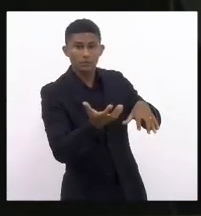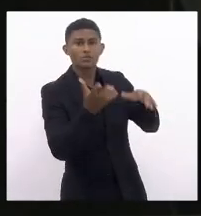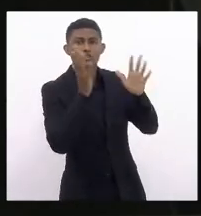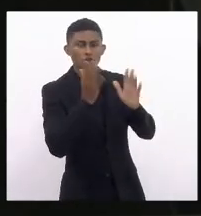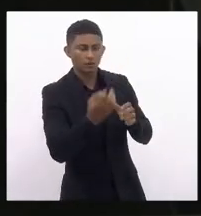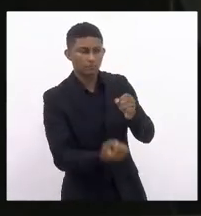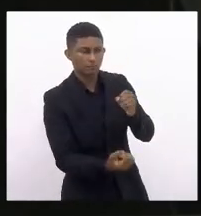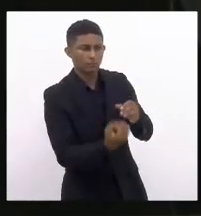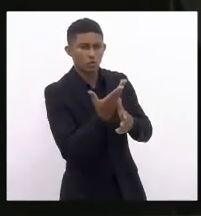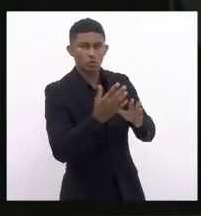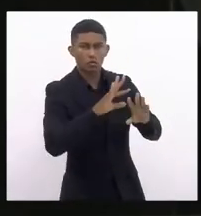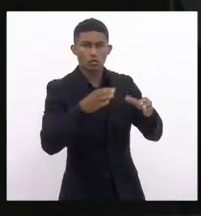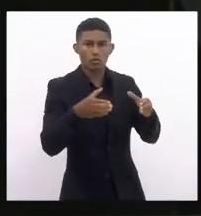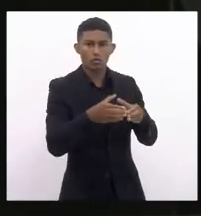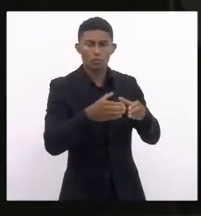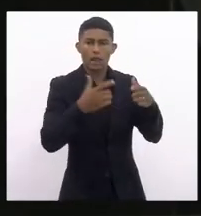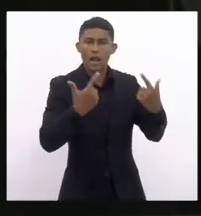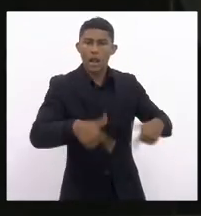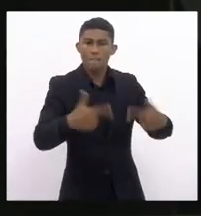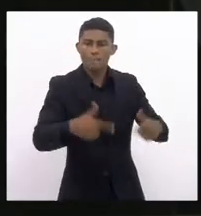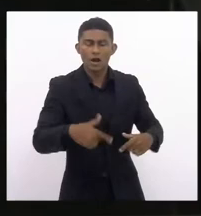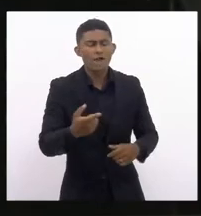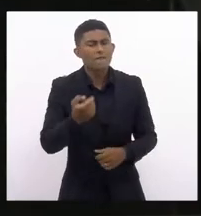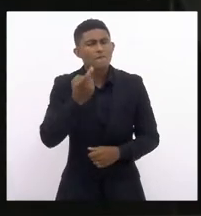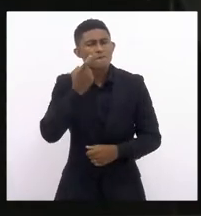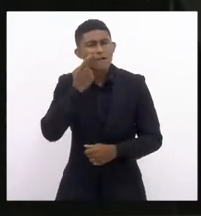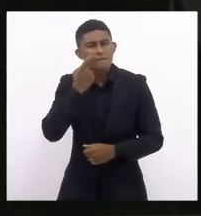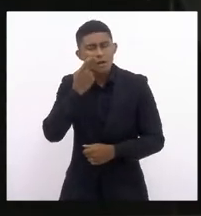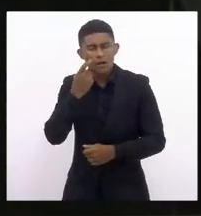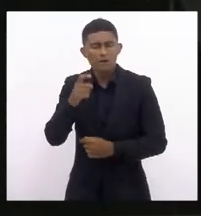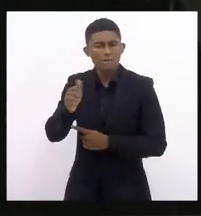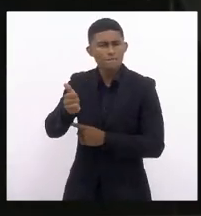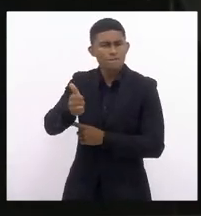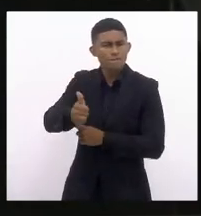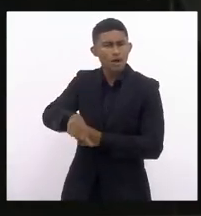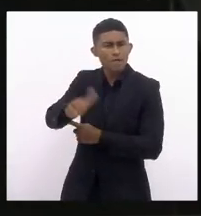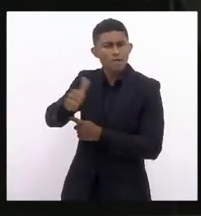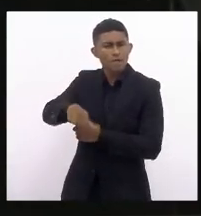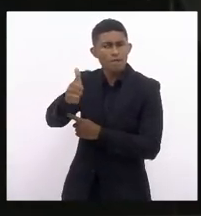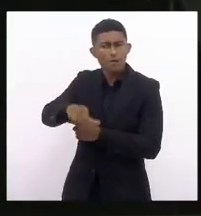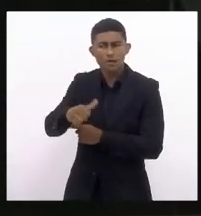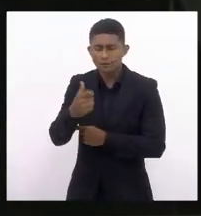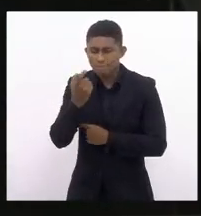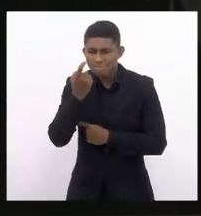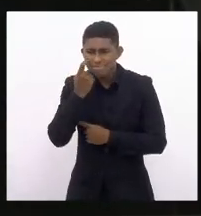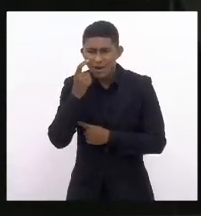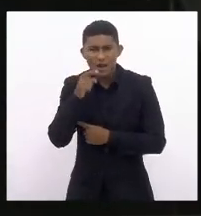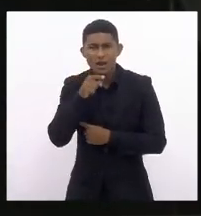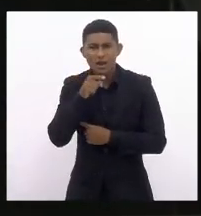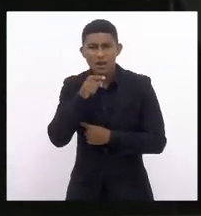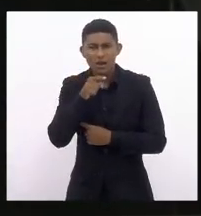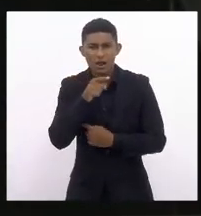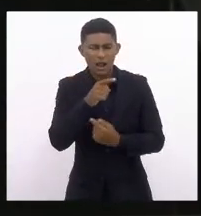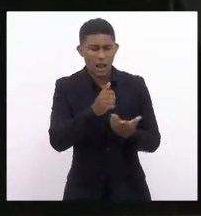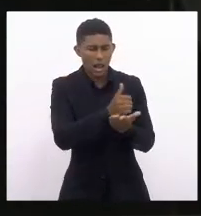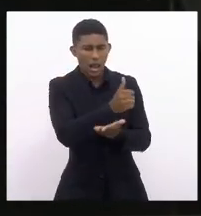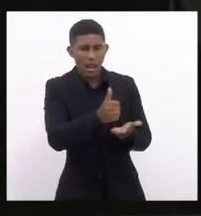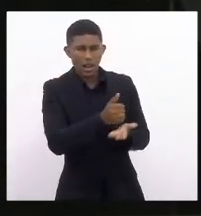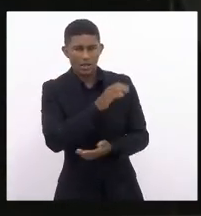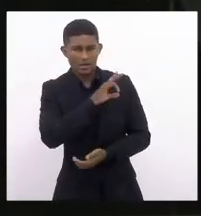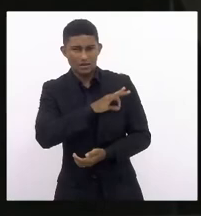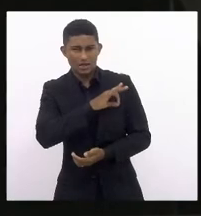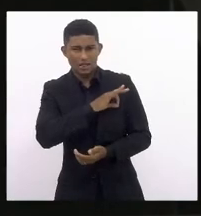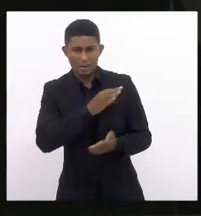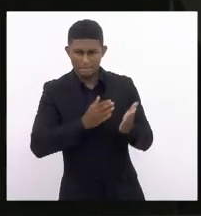para avaliar o impacto financeiro da aprovação do piso salarial